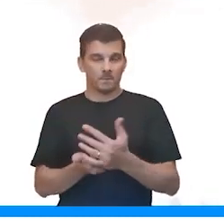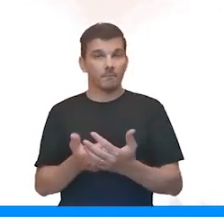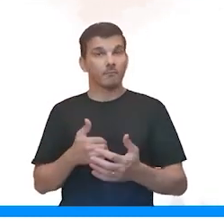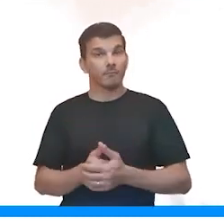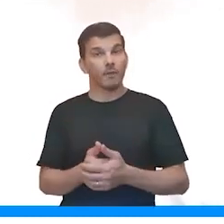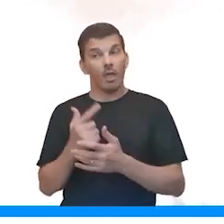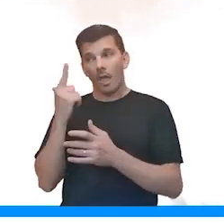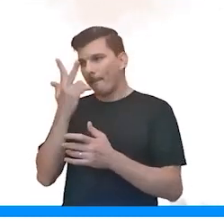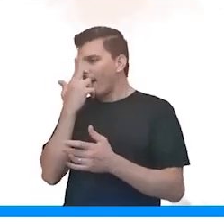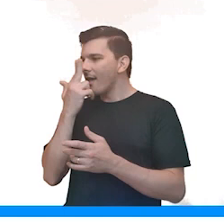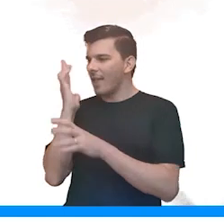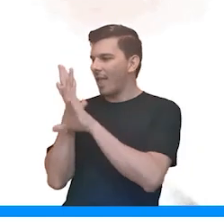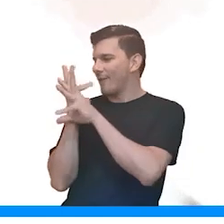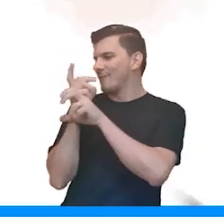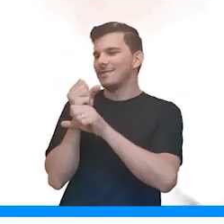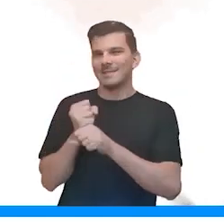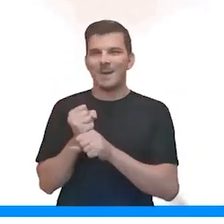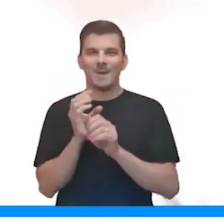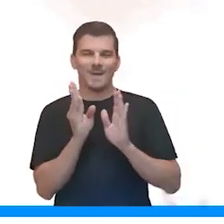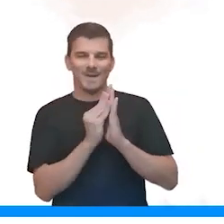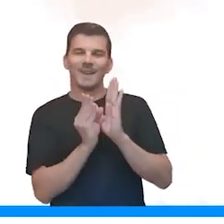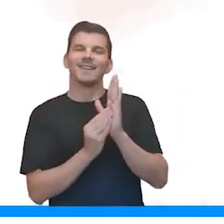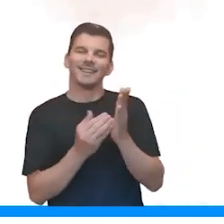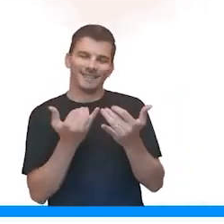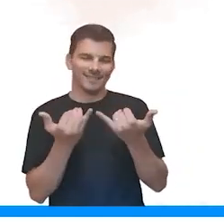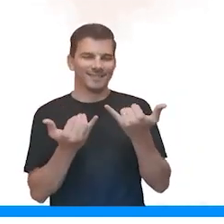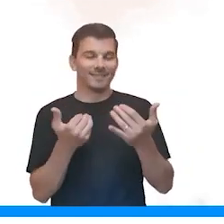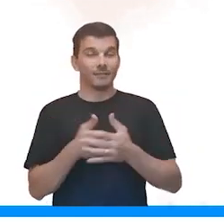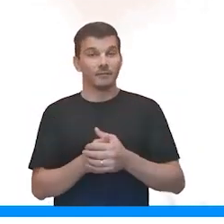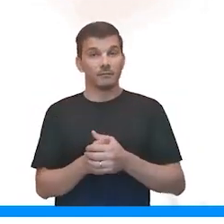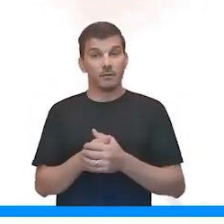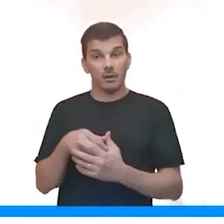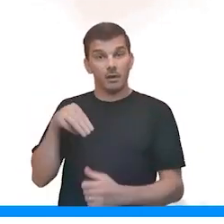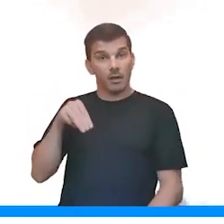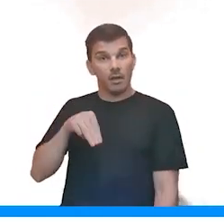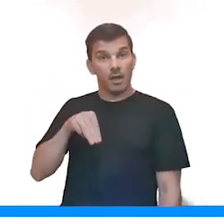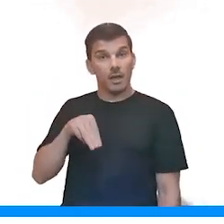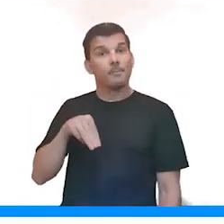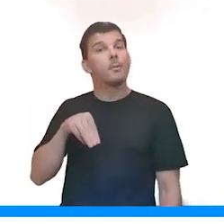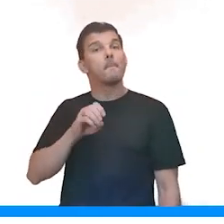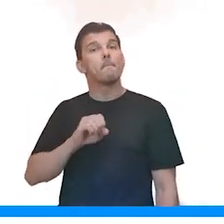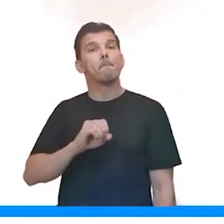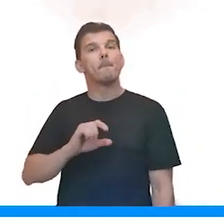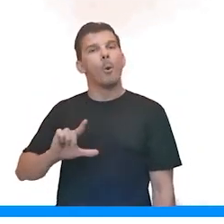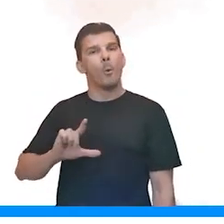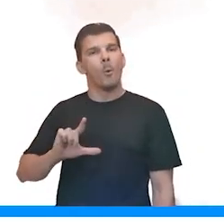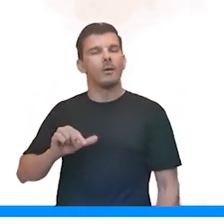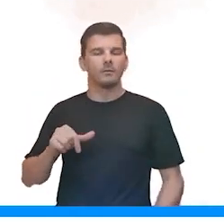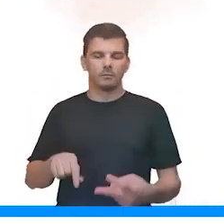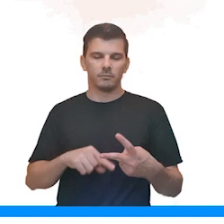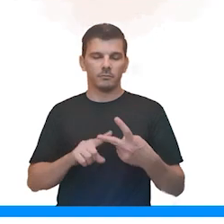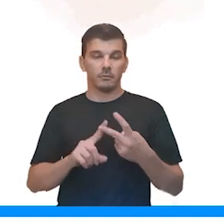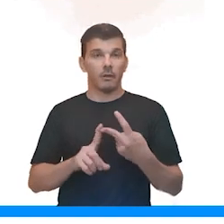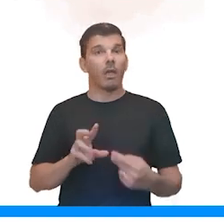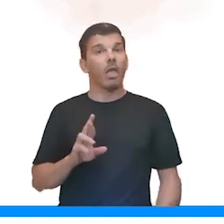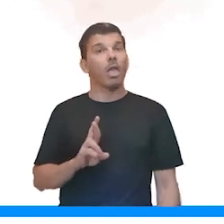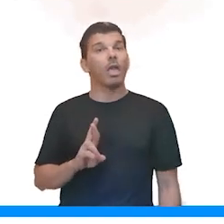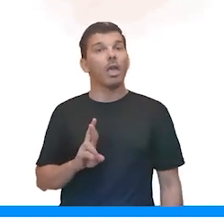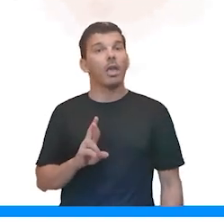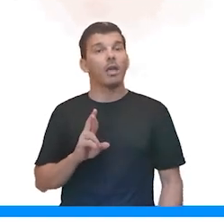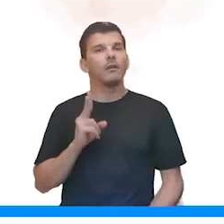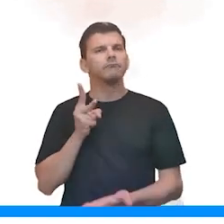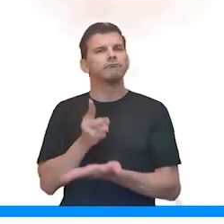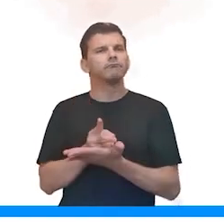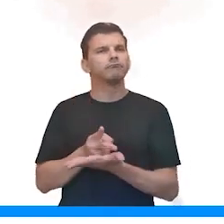química estudam também essa equação. Então é meio que uma revisão de uma para outra, né? N é o número de mols, né, da